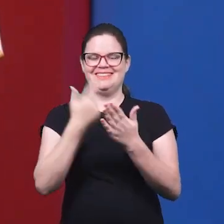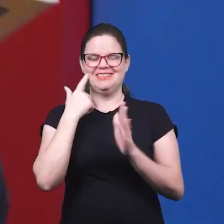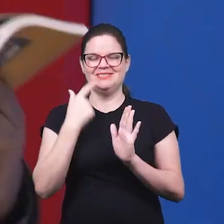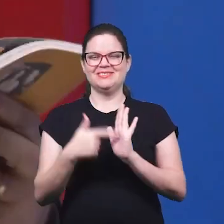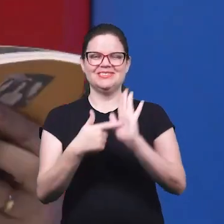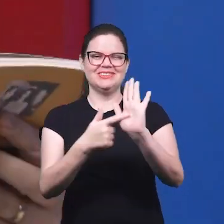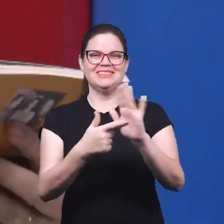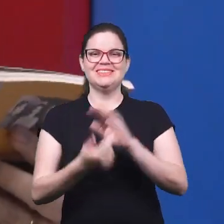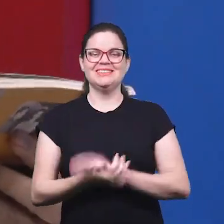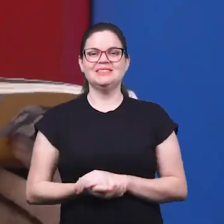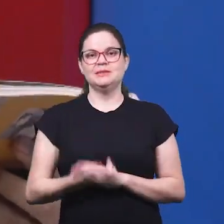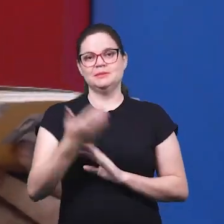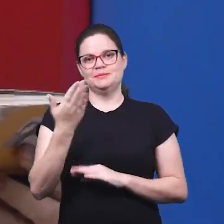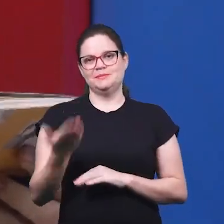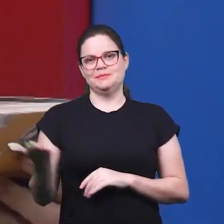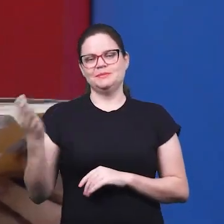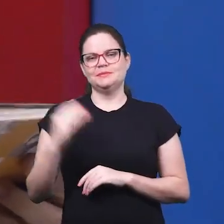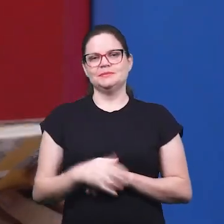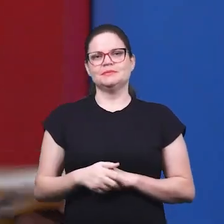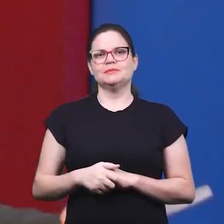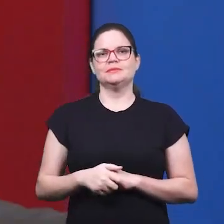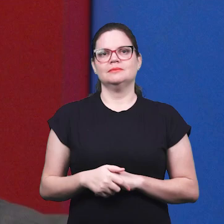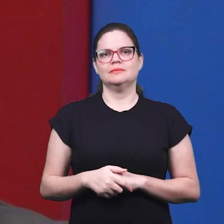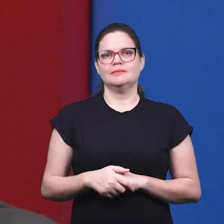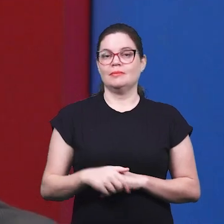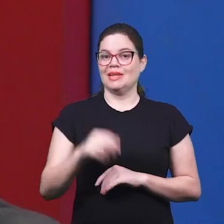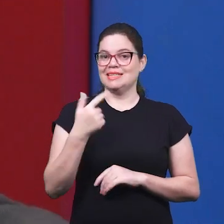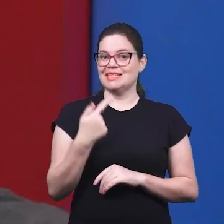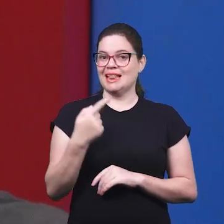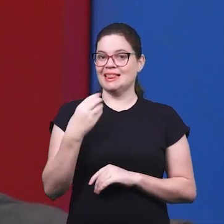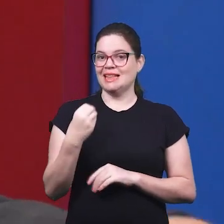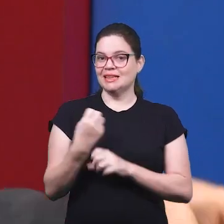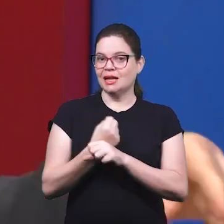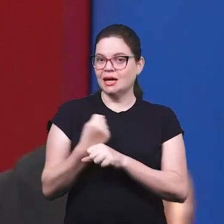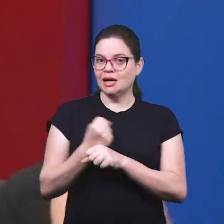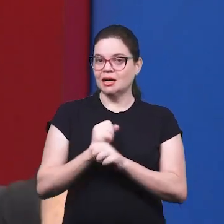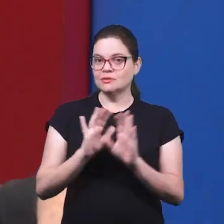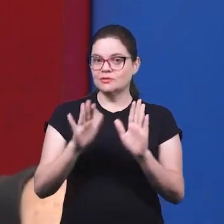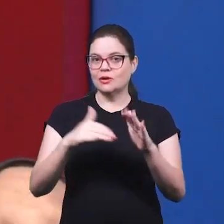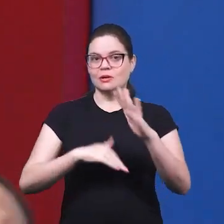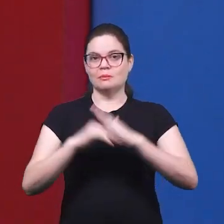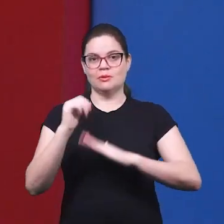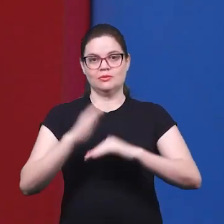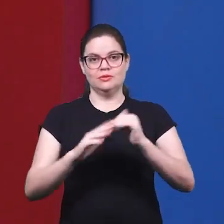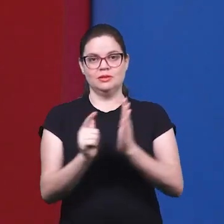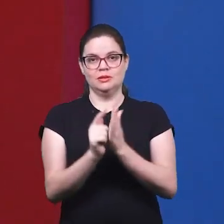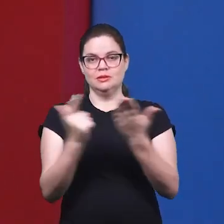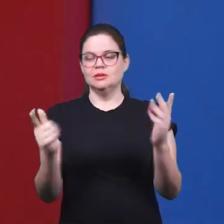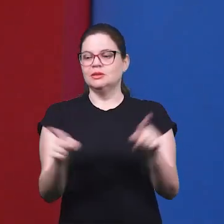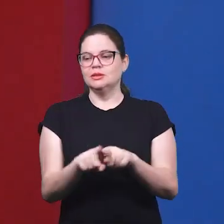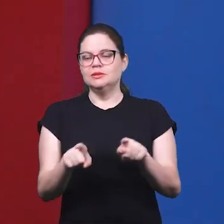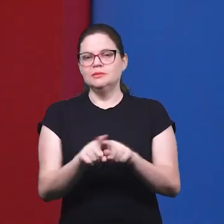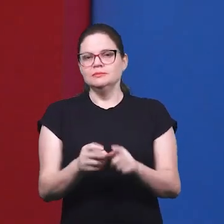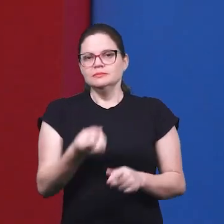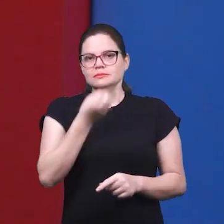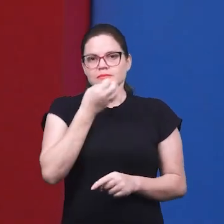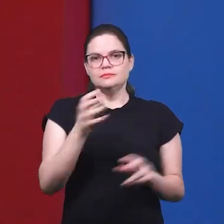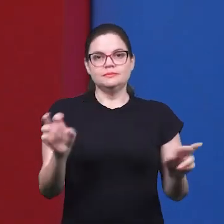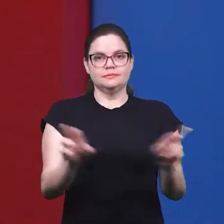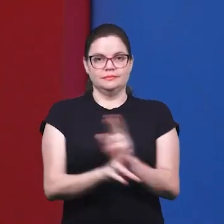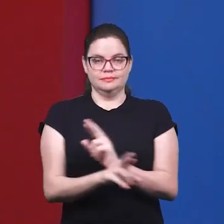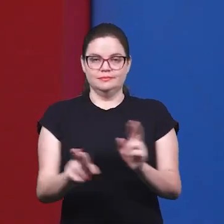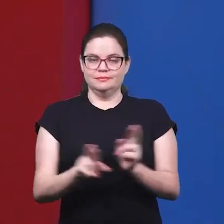Obrigado. do Dr. Hélio Doria, 70 anos de jornalismo e 70 anos de bons relacionamentos,